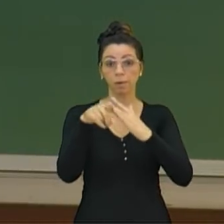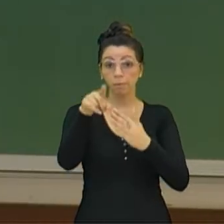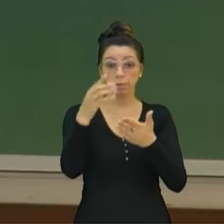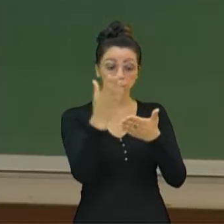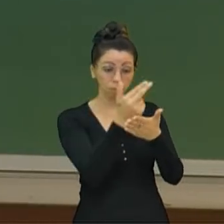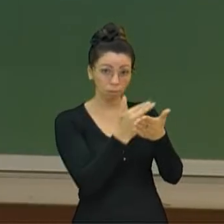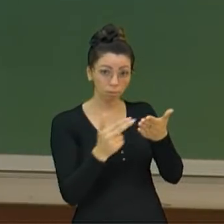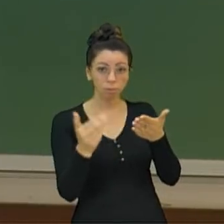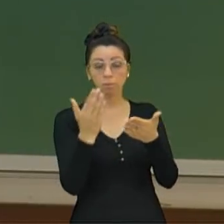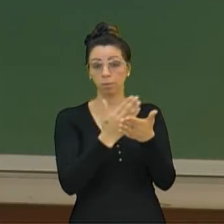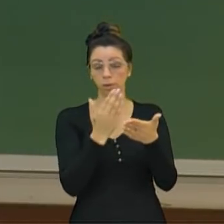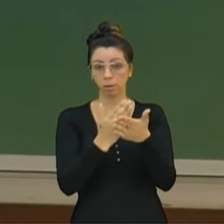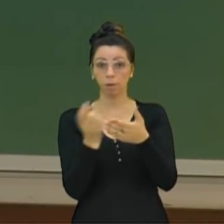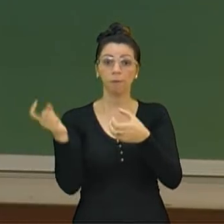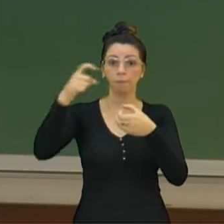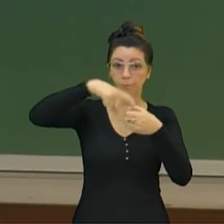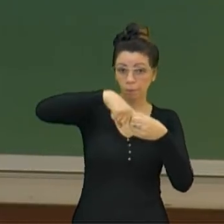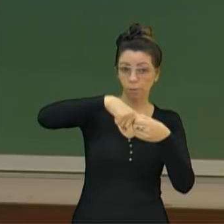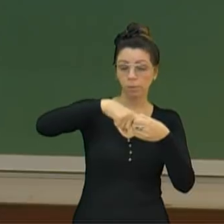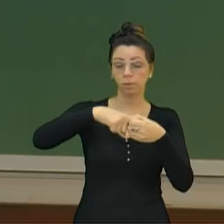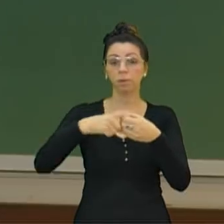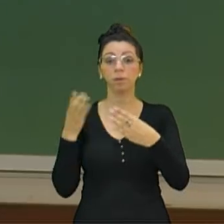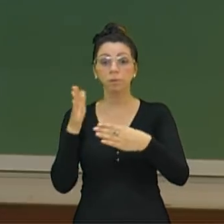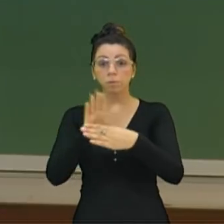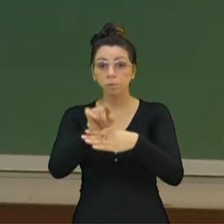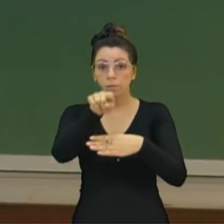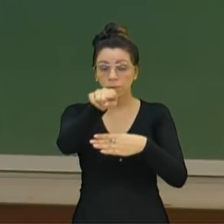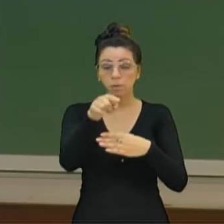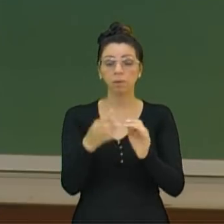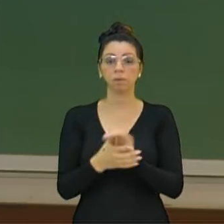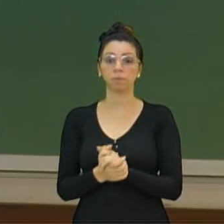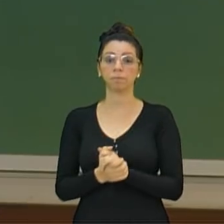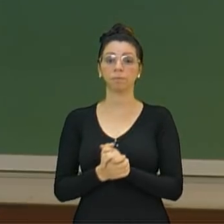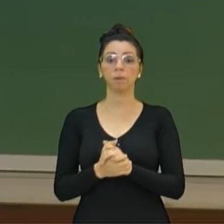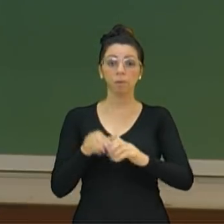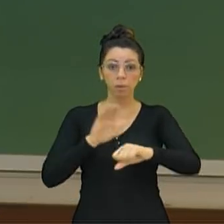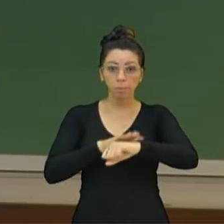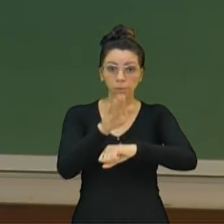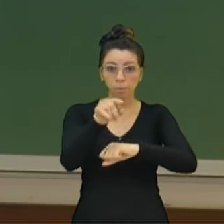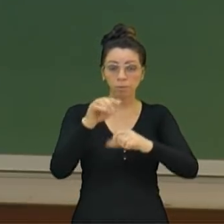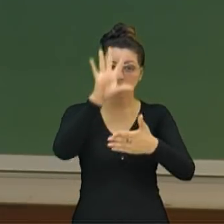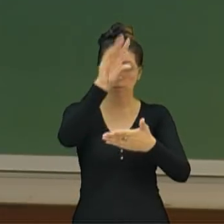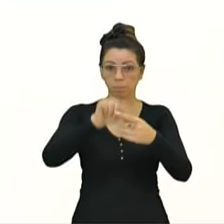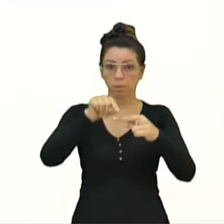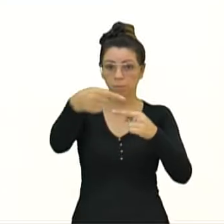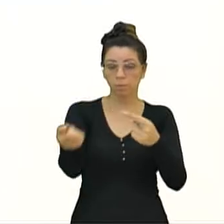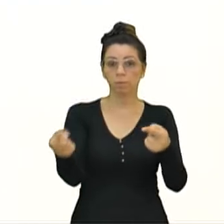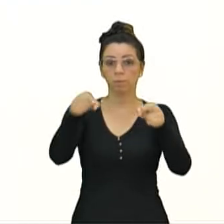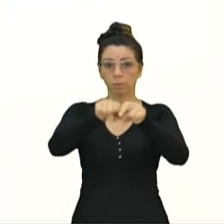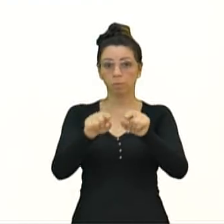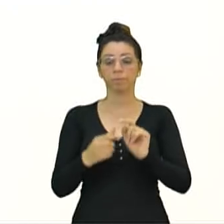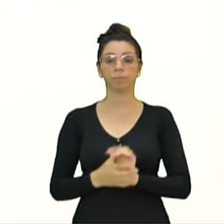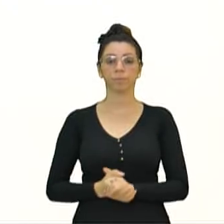lá, que contribui para a atividade. Então eu vou dar um tempinho para vocês copiarem, eu já volto para me despedir de vocês.